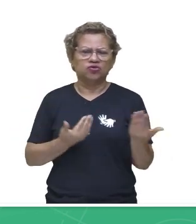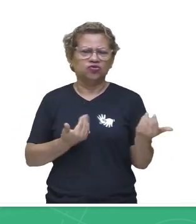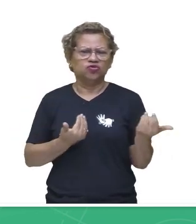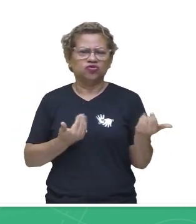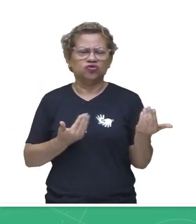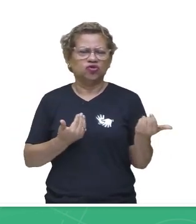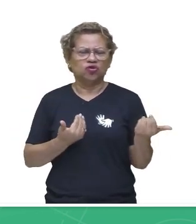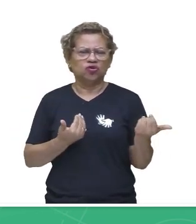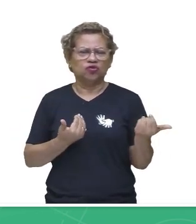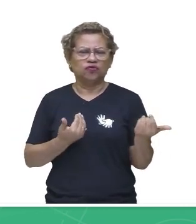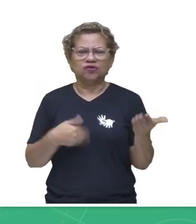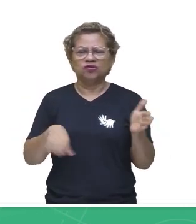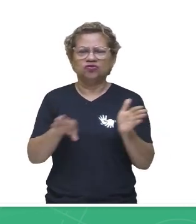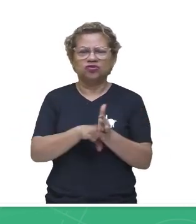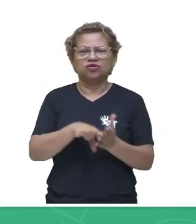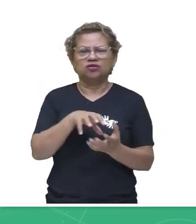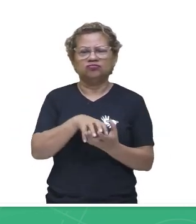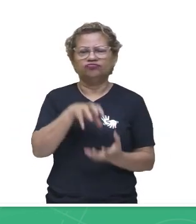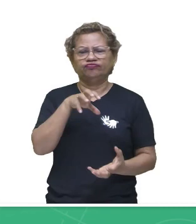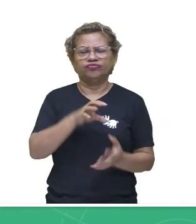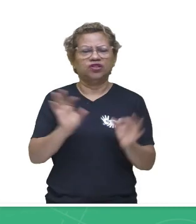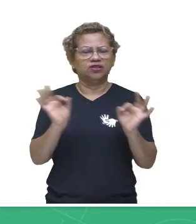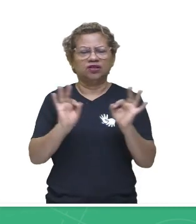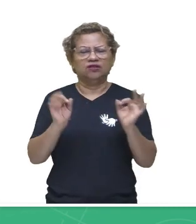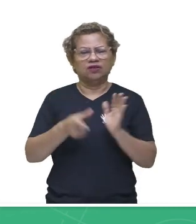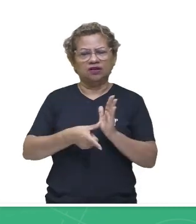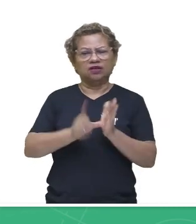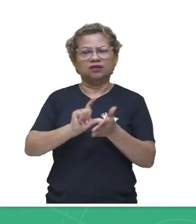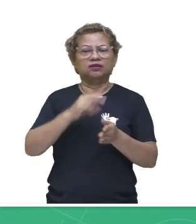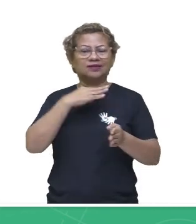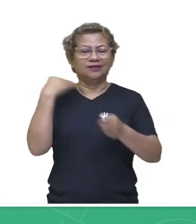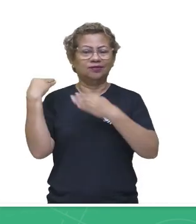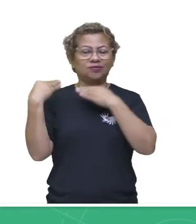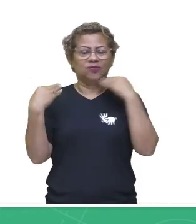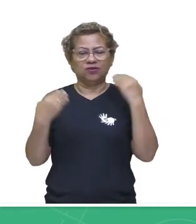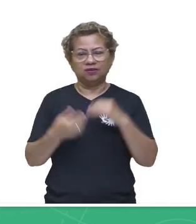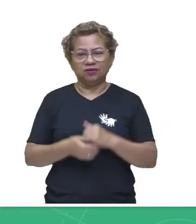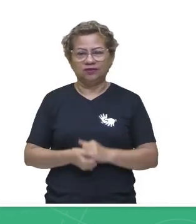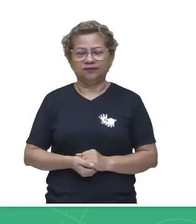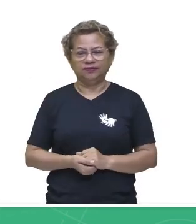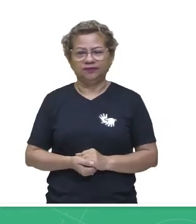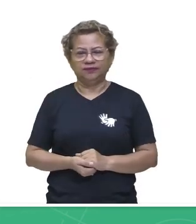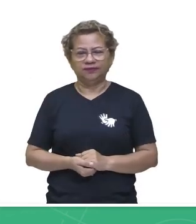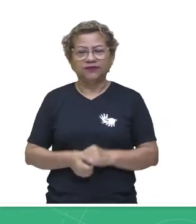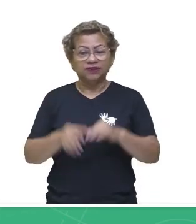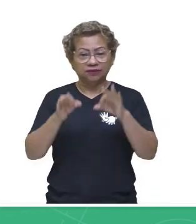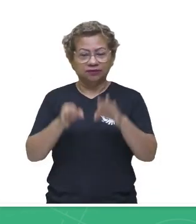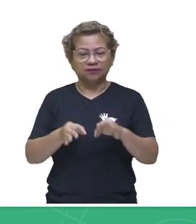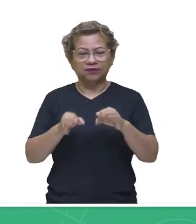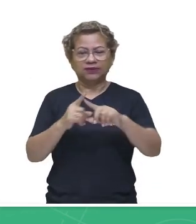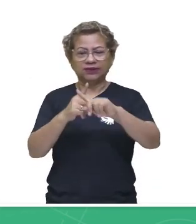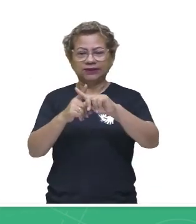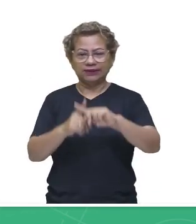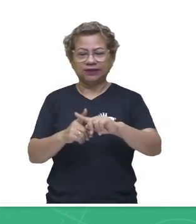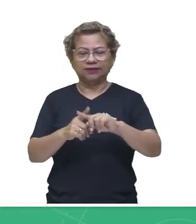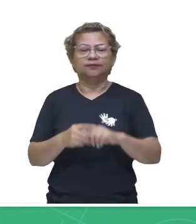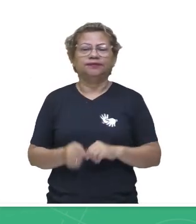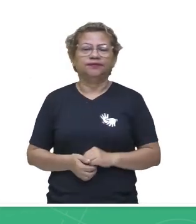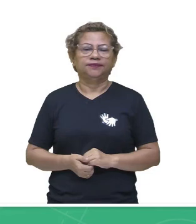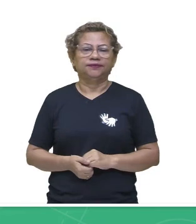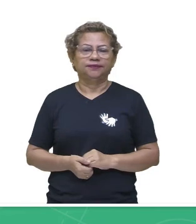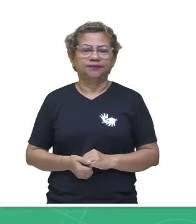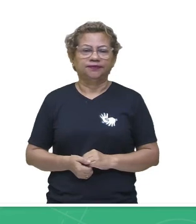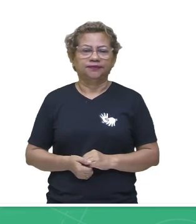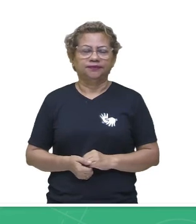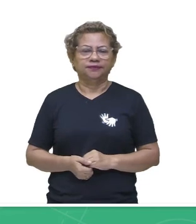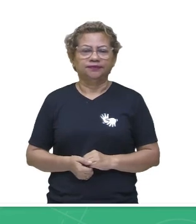vida adulta. Então, nós podemos perceber que essa, né, é a alternativa correta. Por quê?